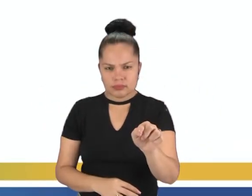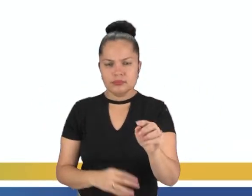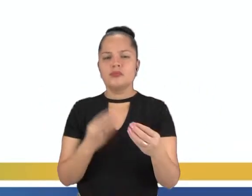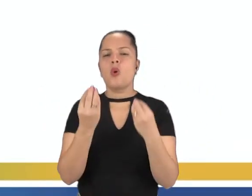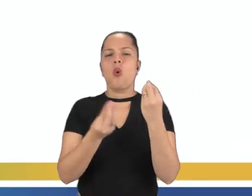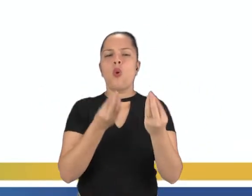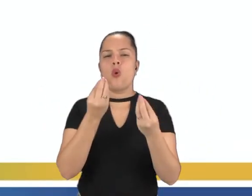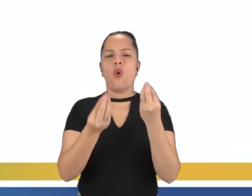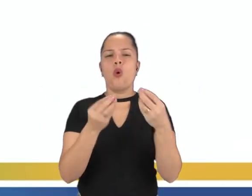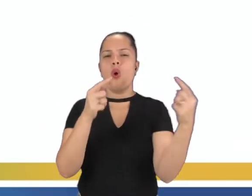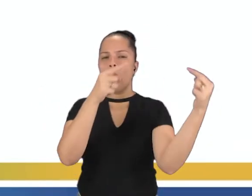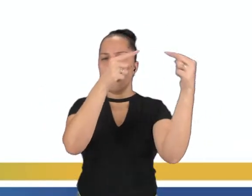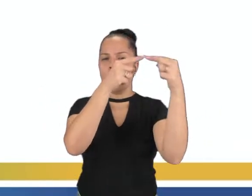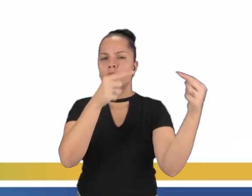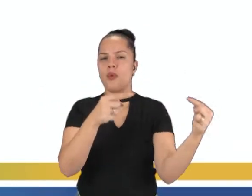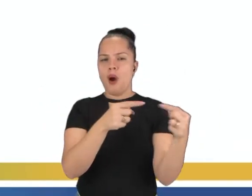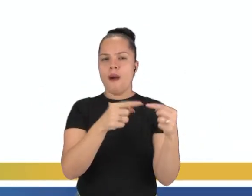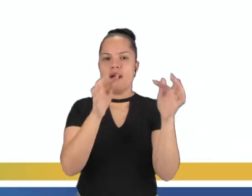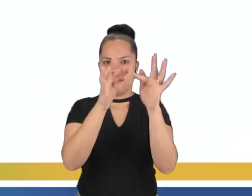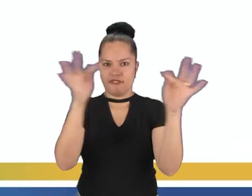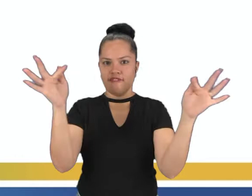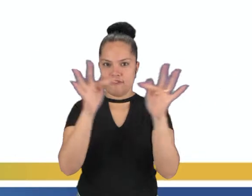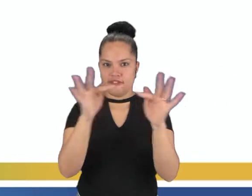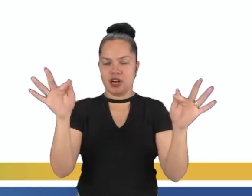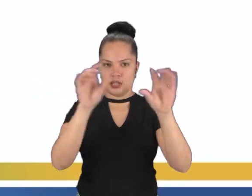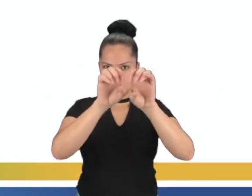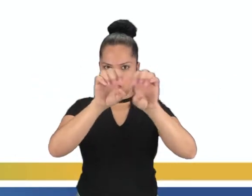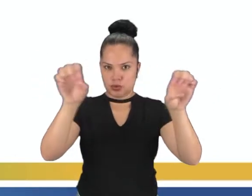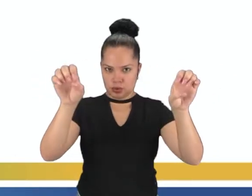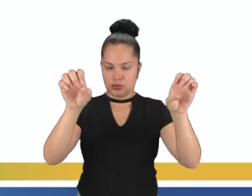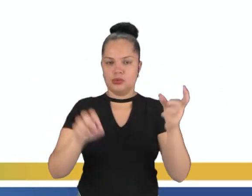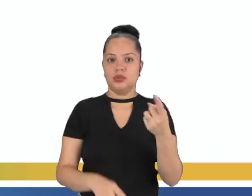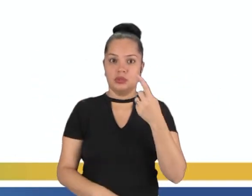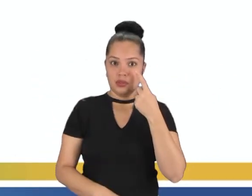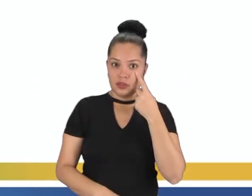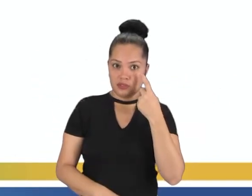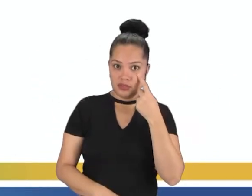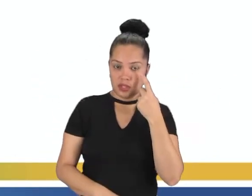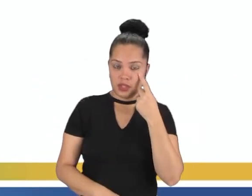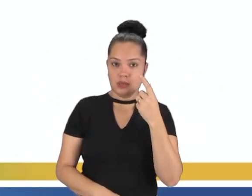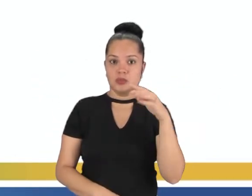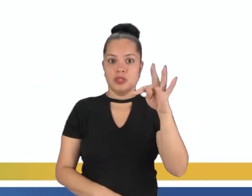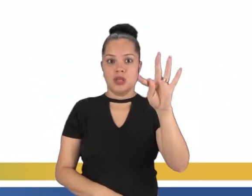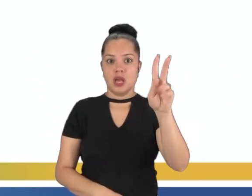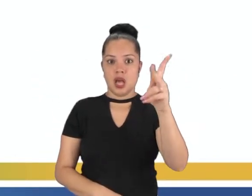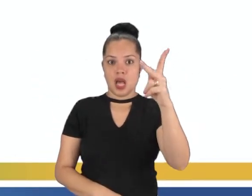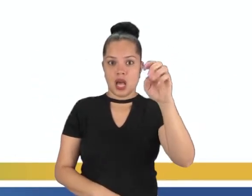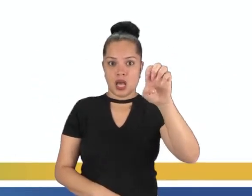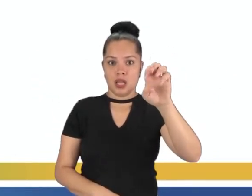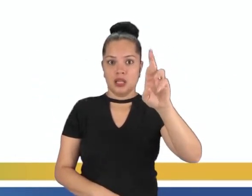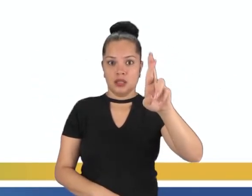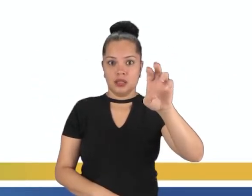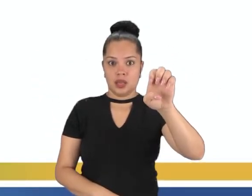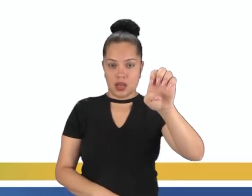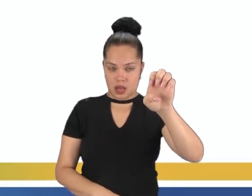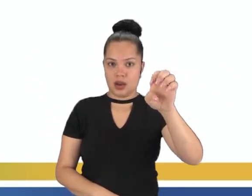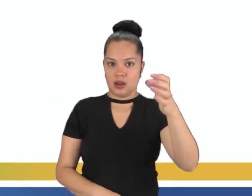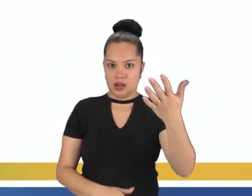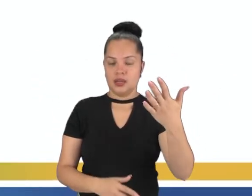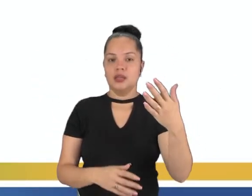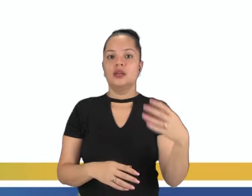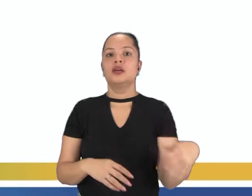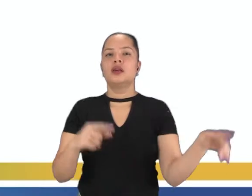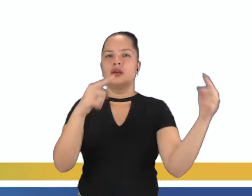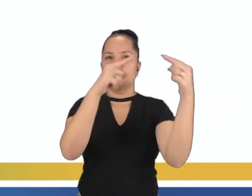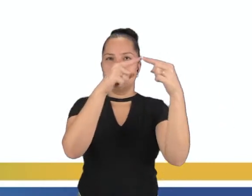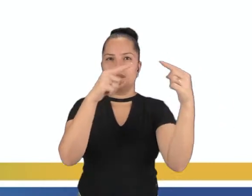dessa estrutura? Então, nós vimos ainda há pouco que o there vai ser conjugado, o be, na verdade, vai ser conjugado com o